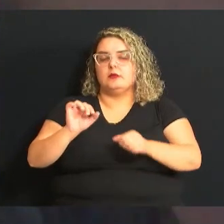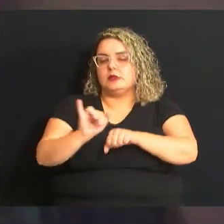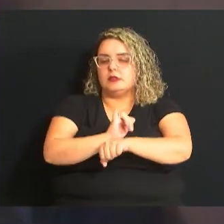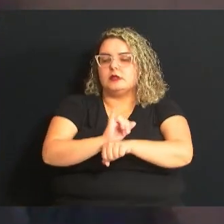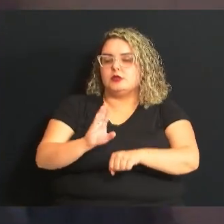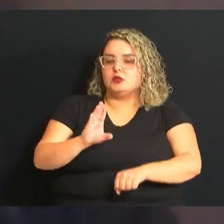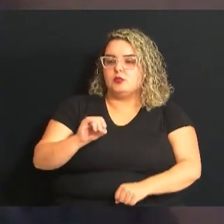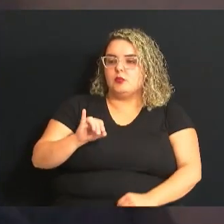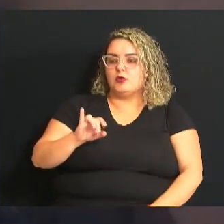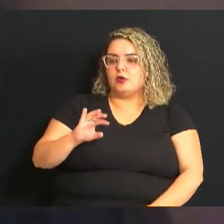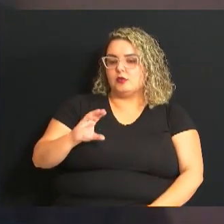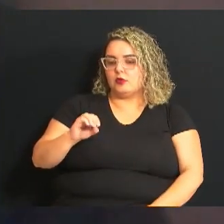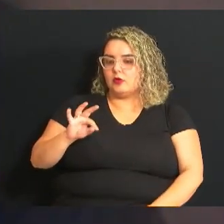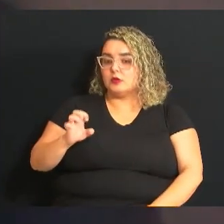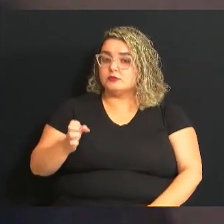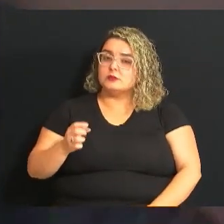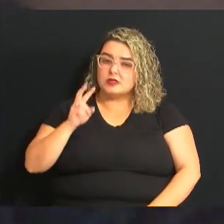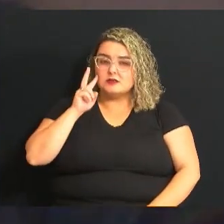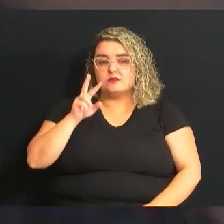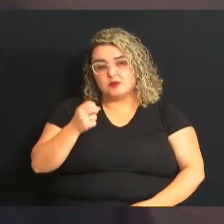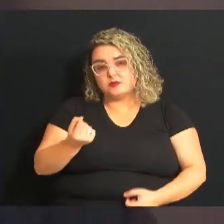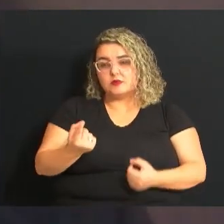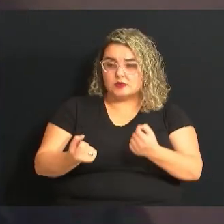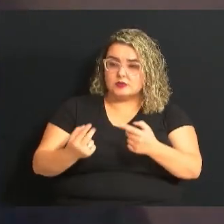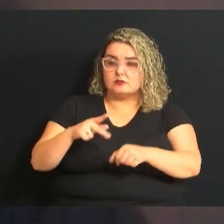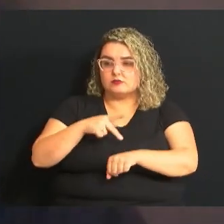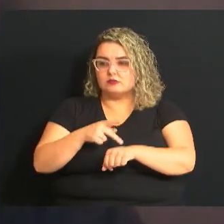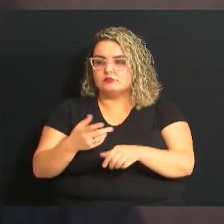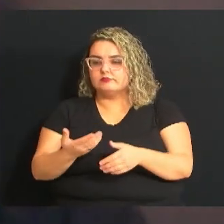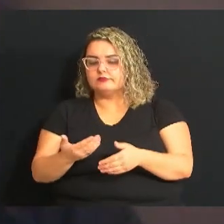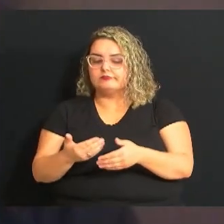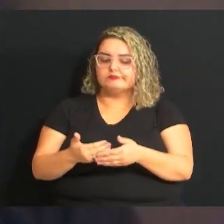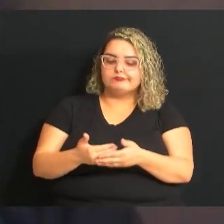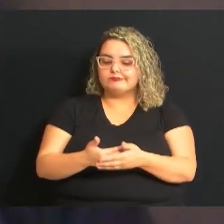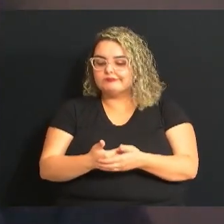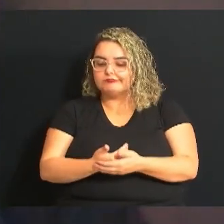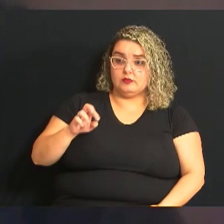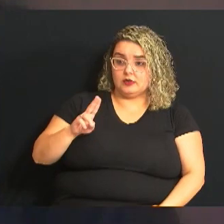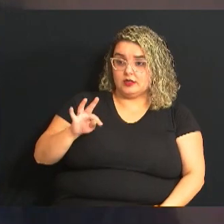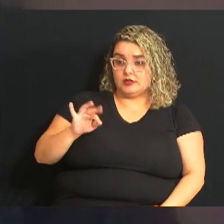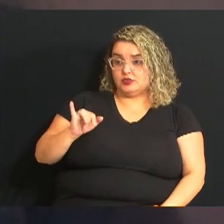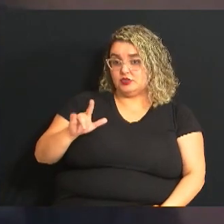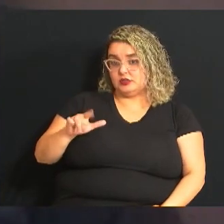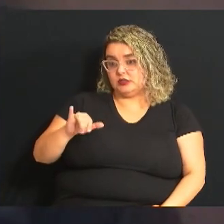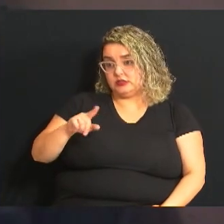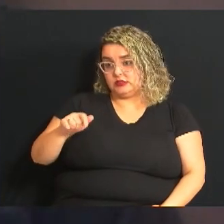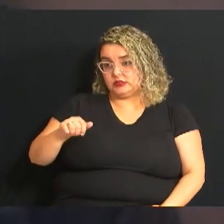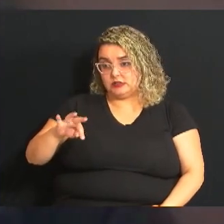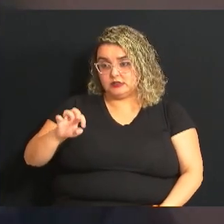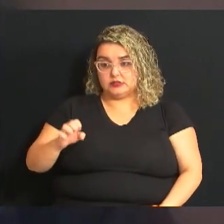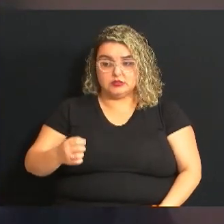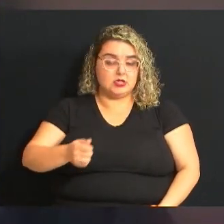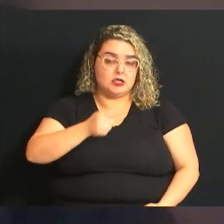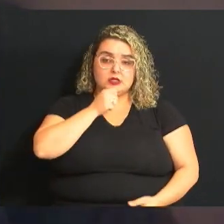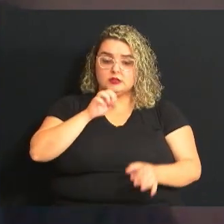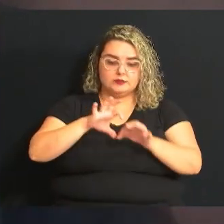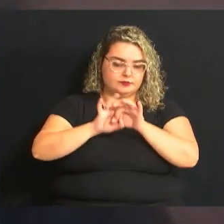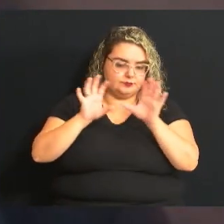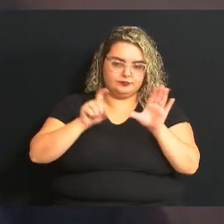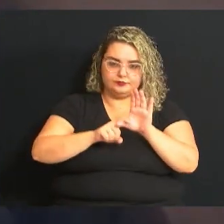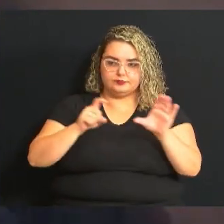o professor, ele tem responsabilidade, quer dizer, eu acredito que ele tenha responsabilidade nisso, sim, mas o professor precisa